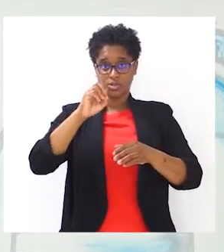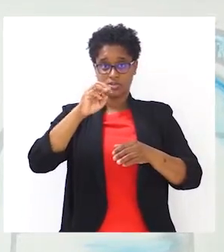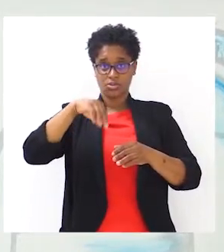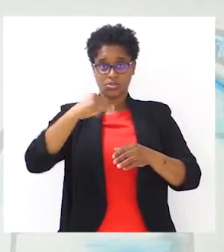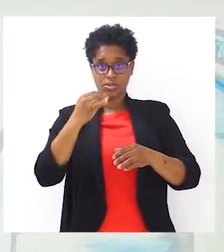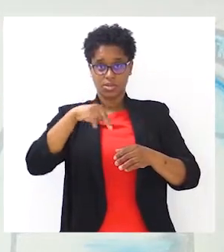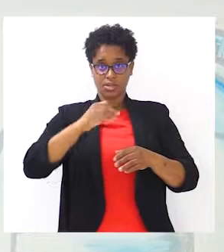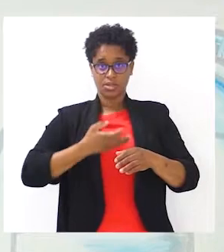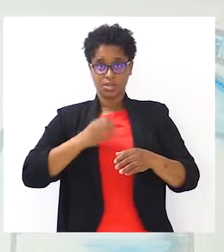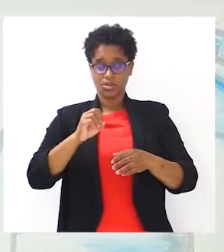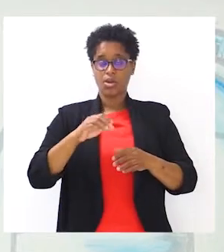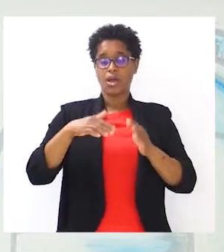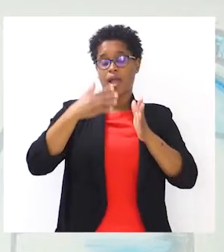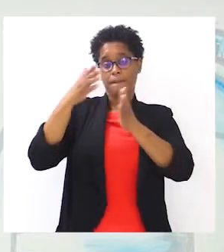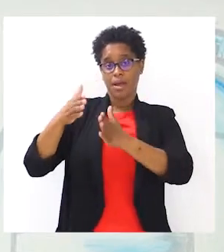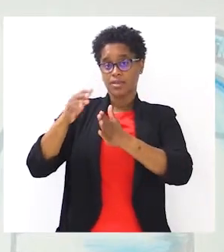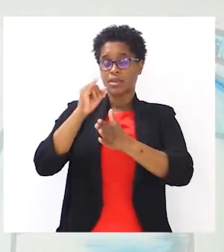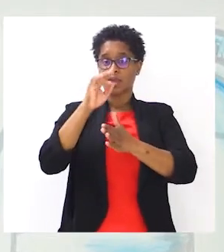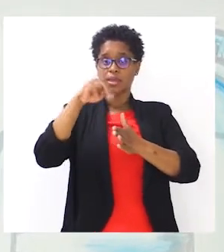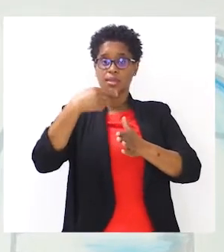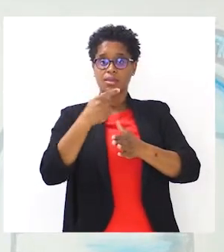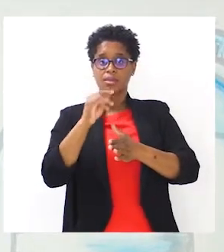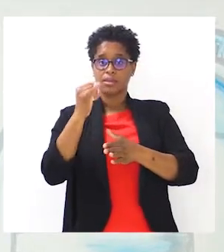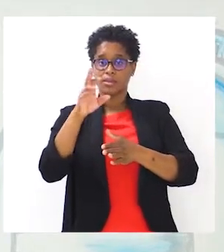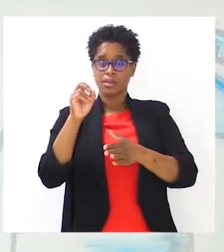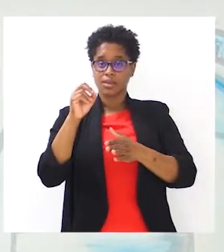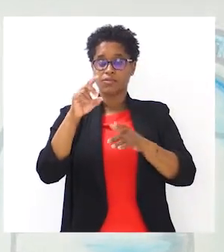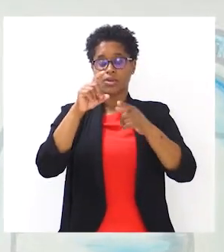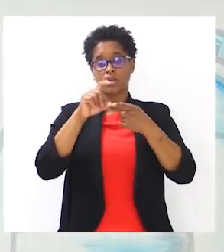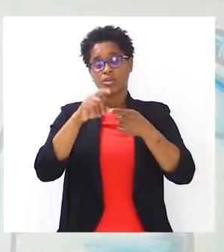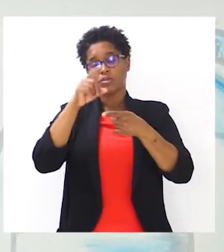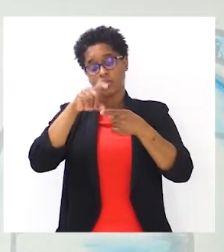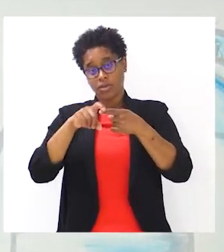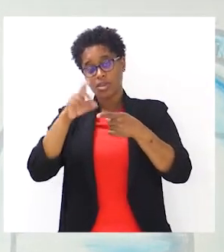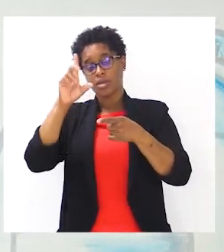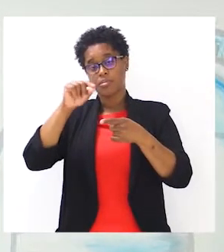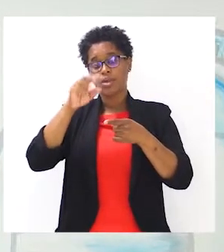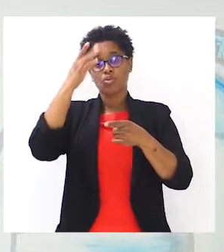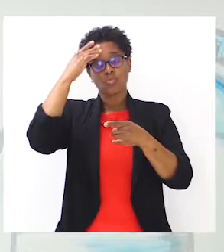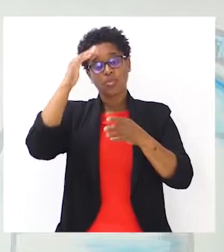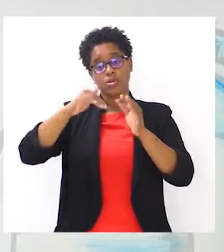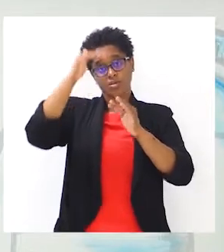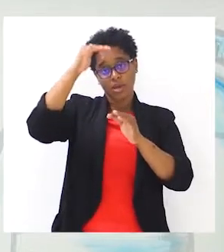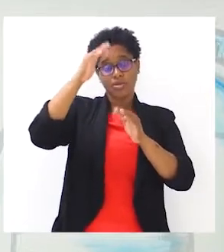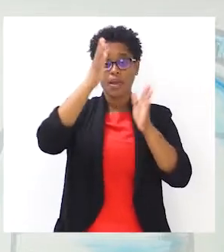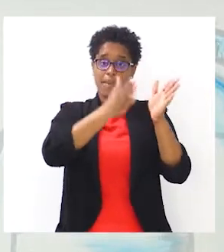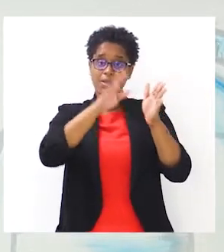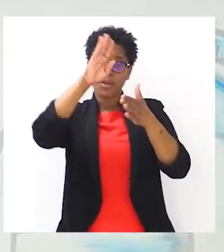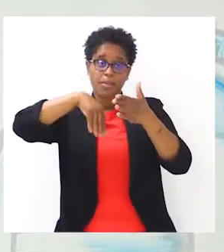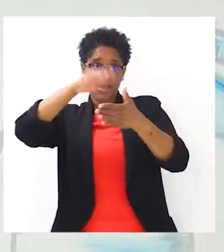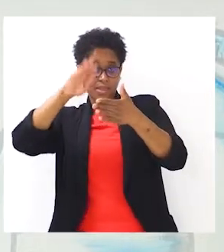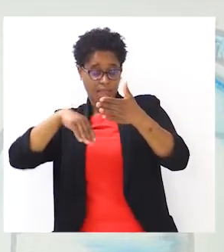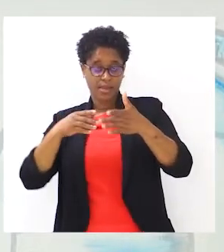foi dividido, e temos o numerador, as partes pintadas, não é? Mas